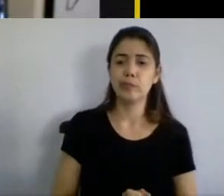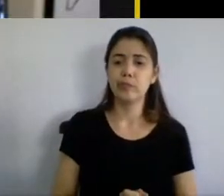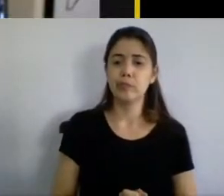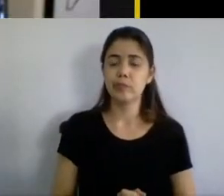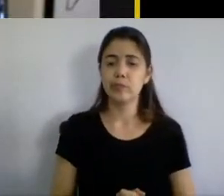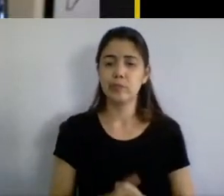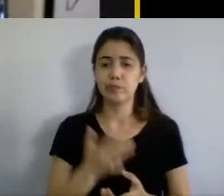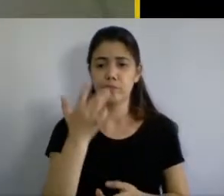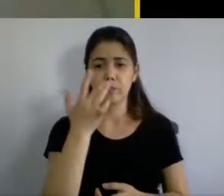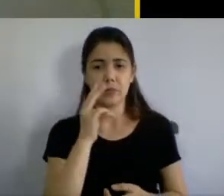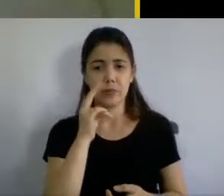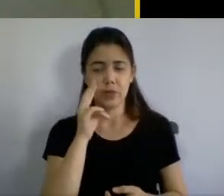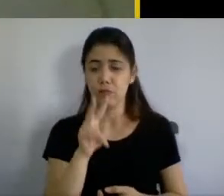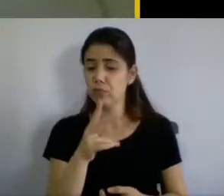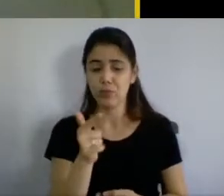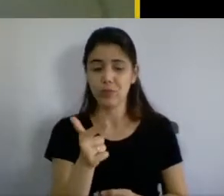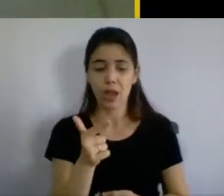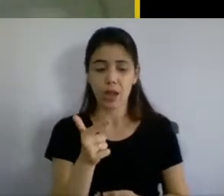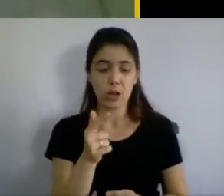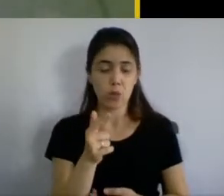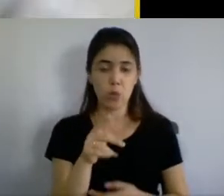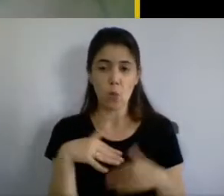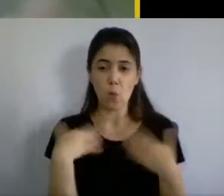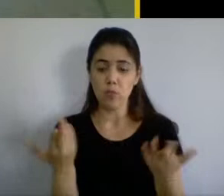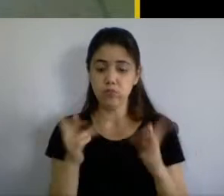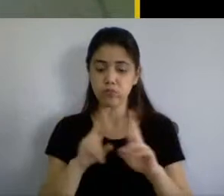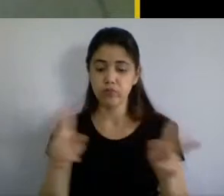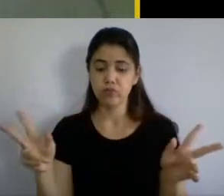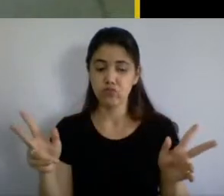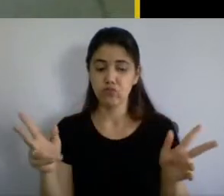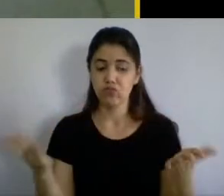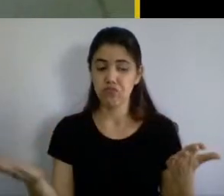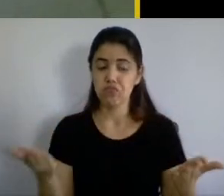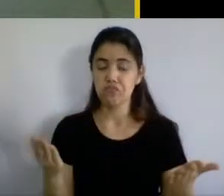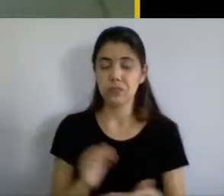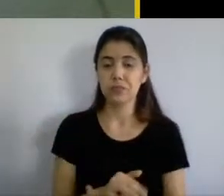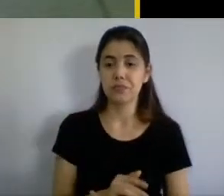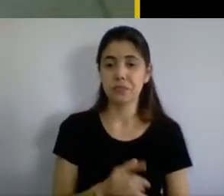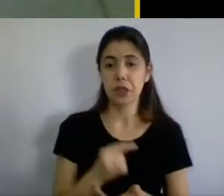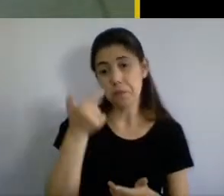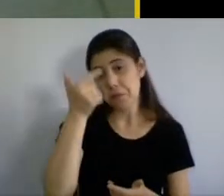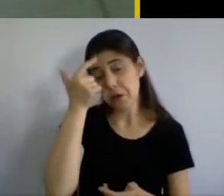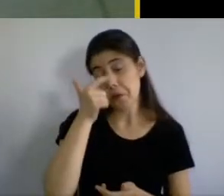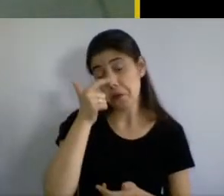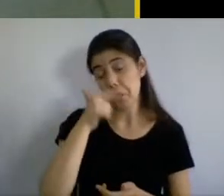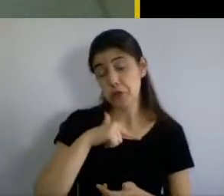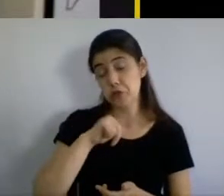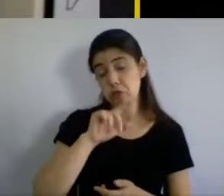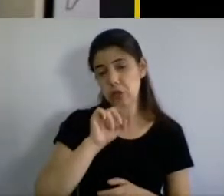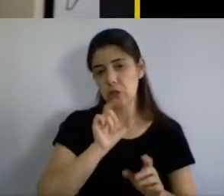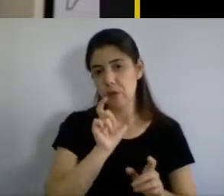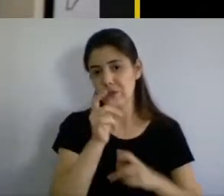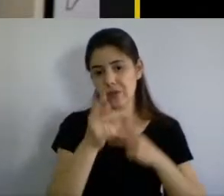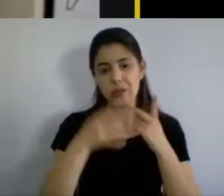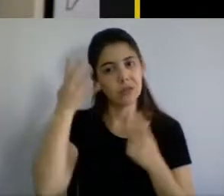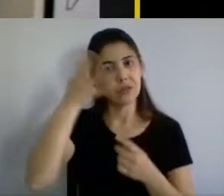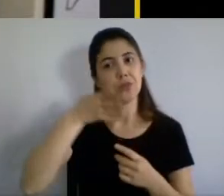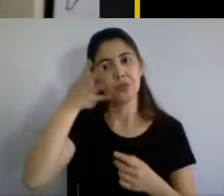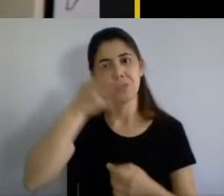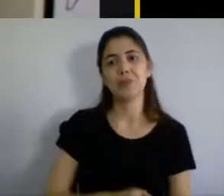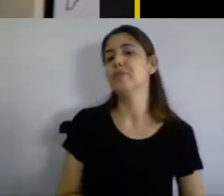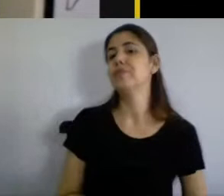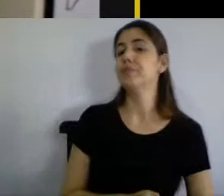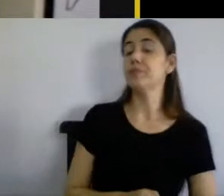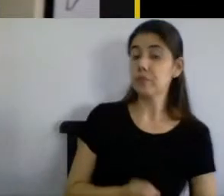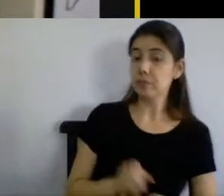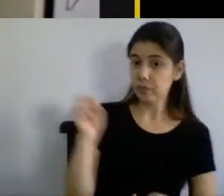era a distinção aqui, porque não está a referência, mas deve ter alguma parte da sua fala. Isso. O Graciliano dizia, né,